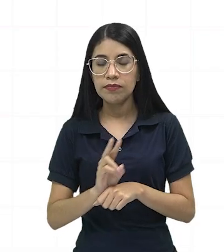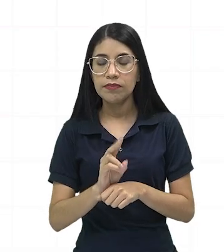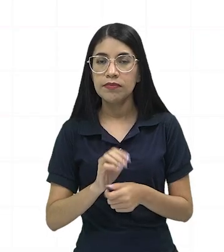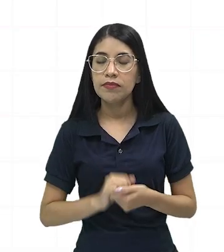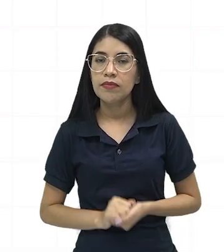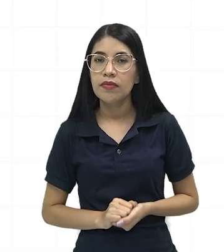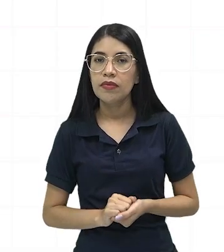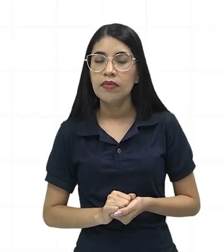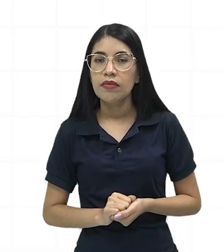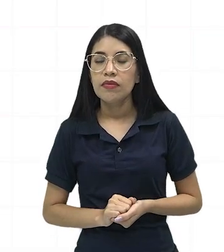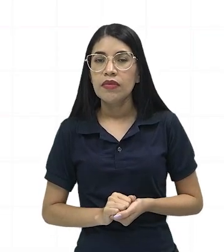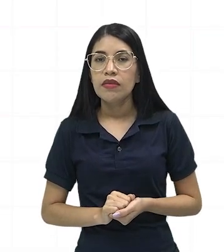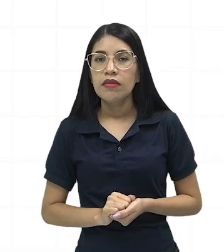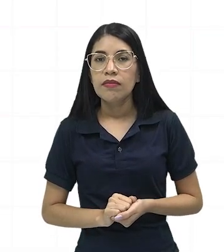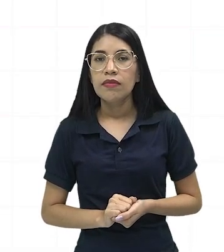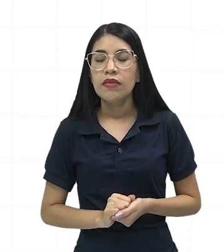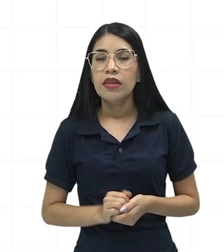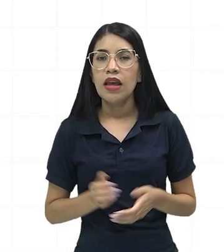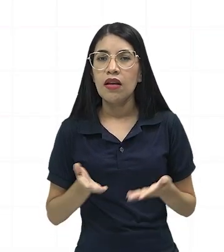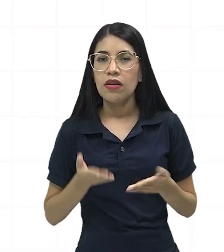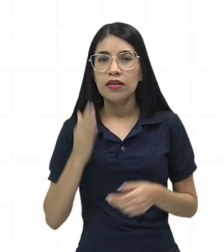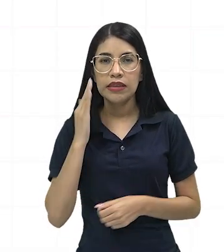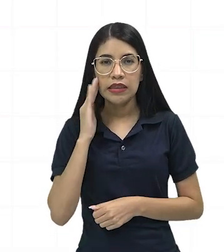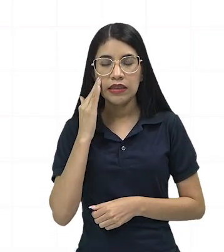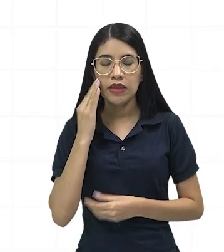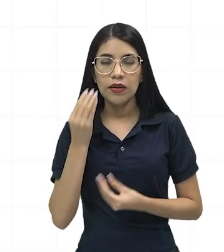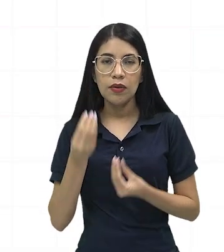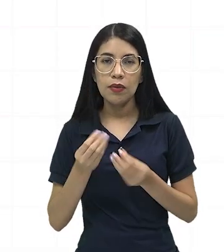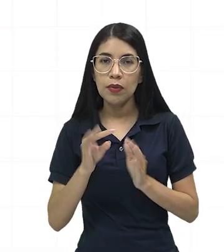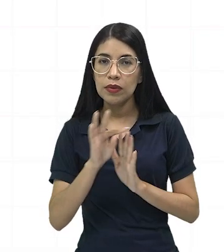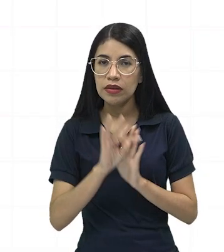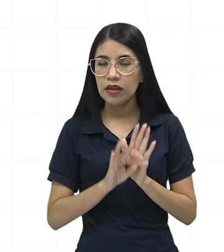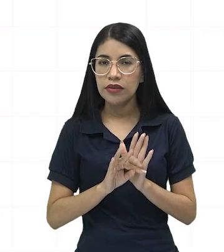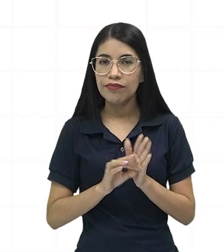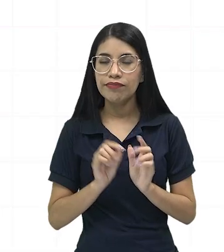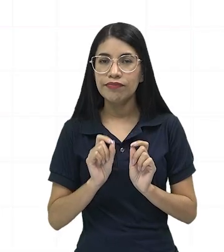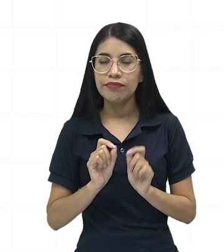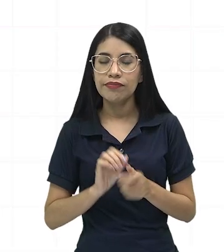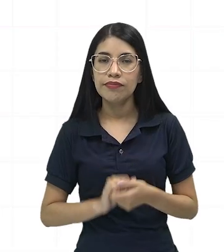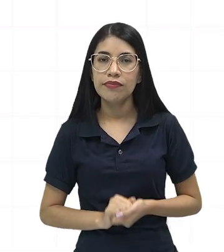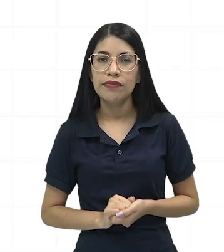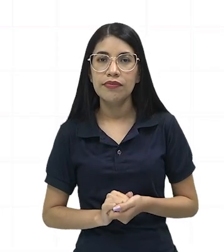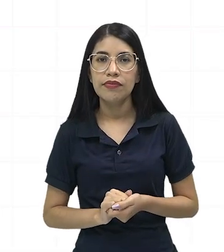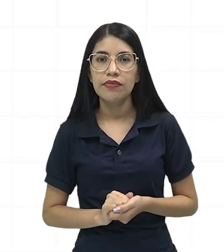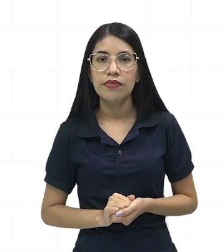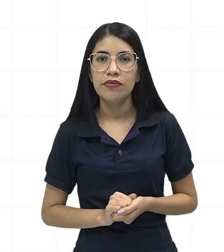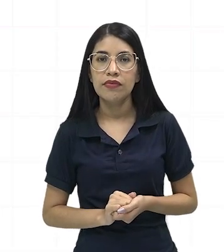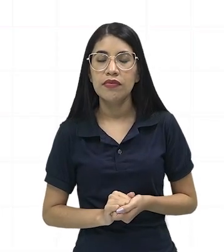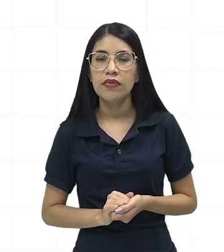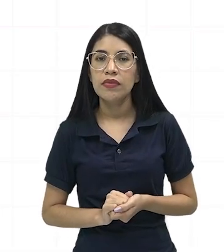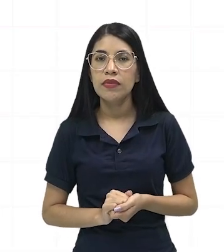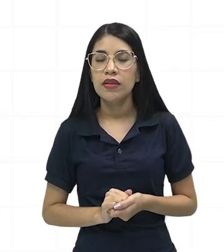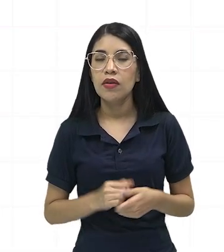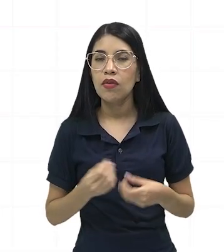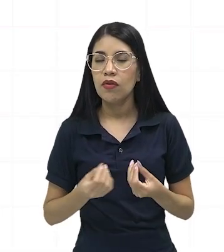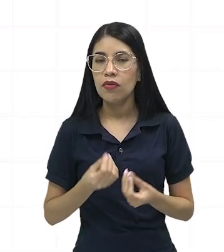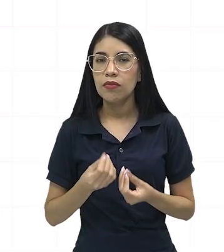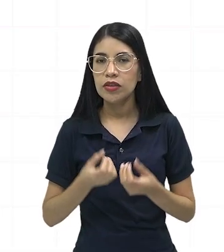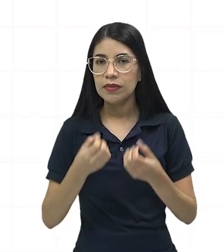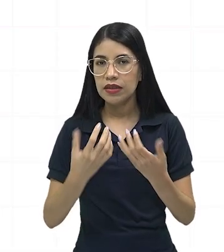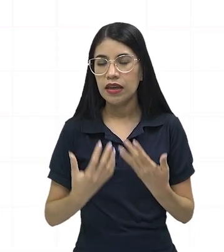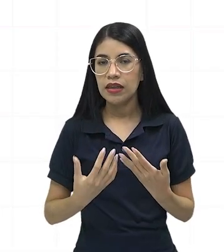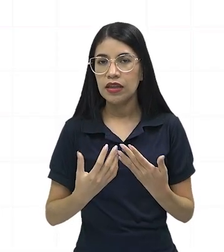Perfeito. Alunos, vamos tentar entender aqui, tá? Quando a gente fala, então, da não intervenção